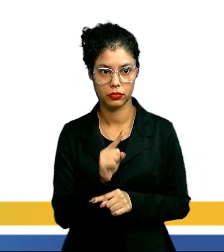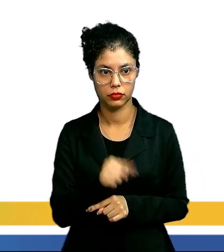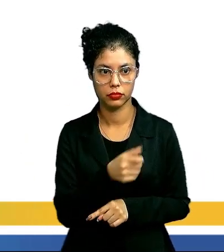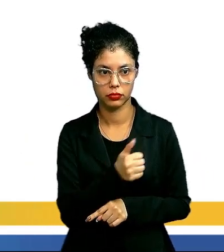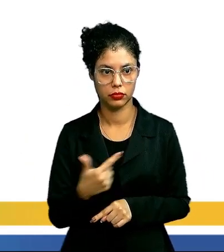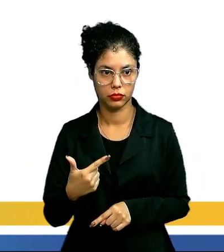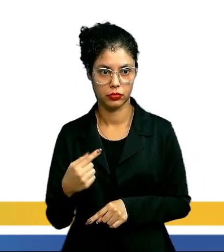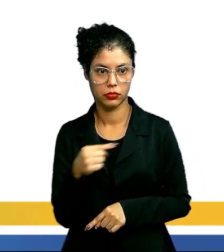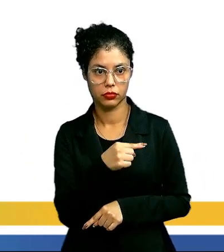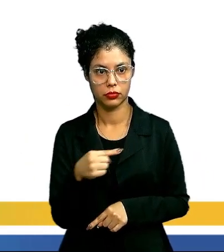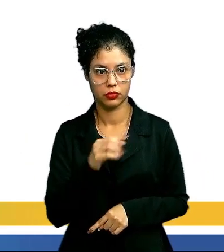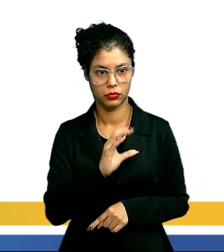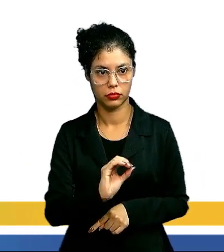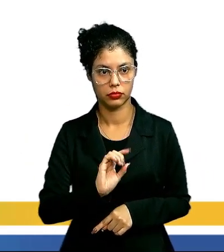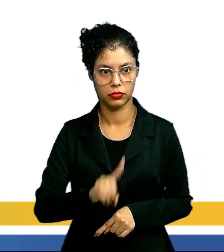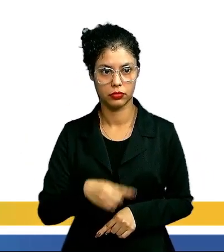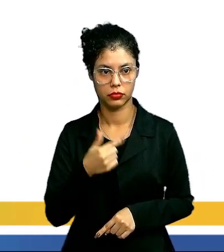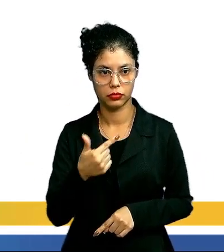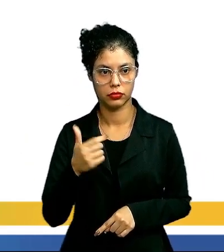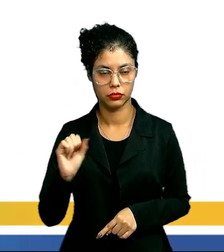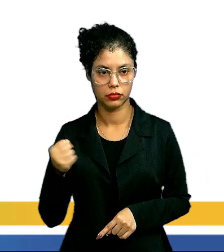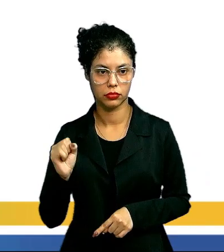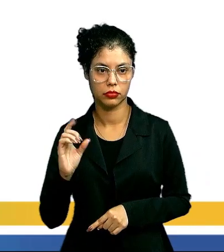1,12d menos